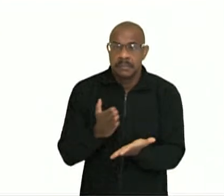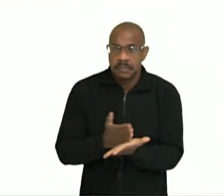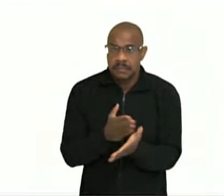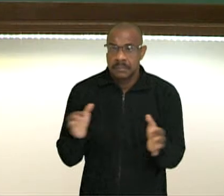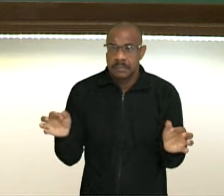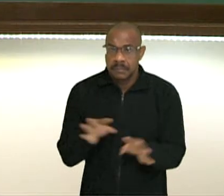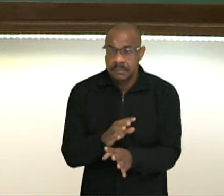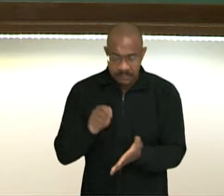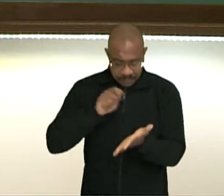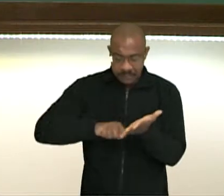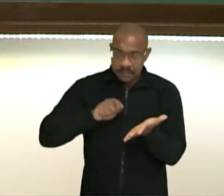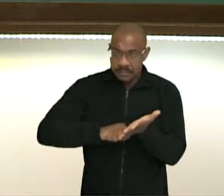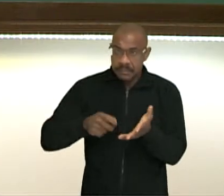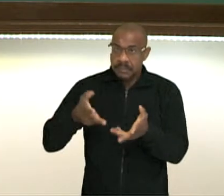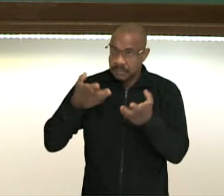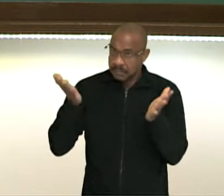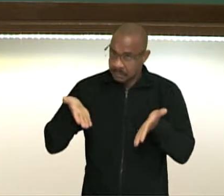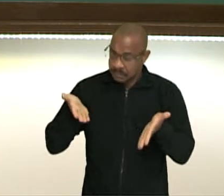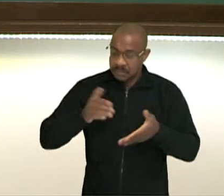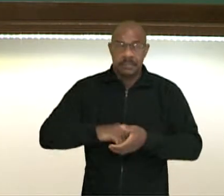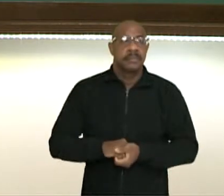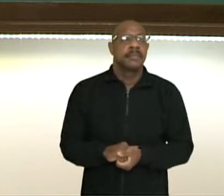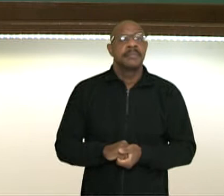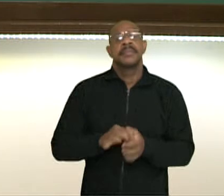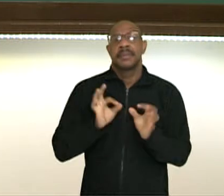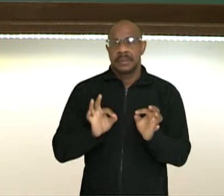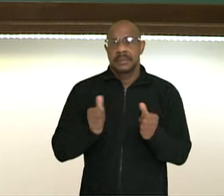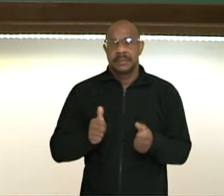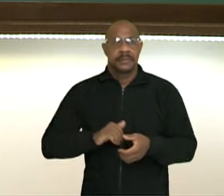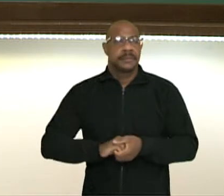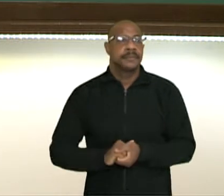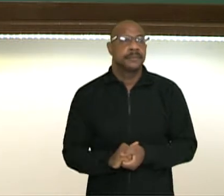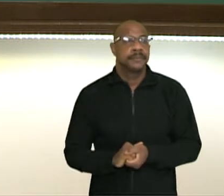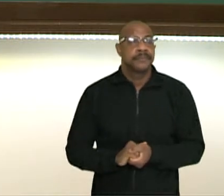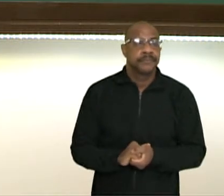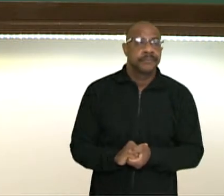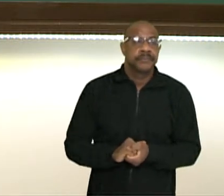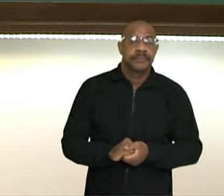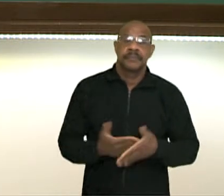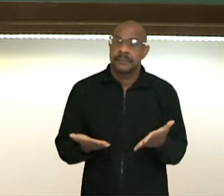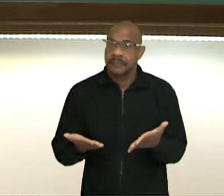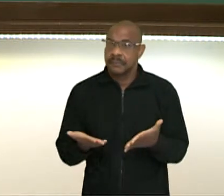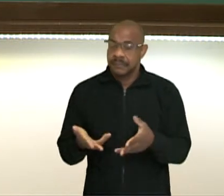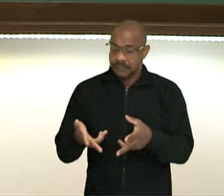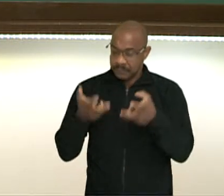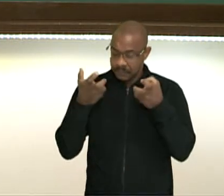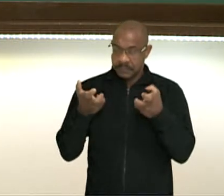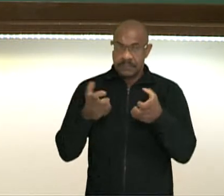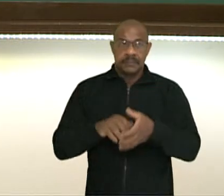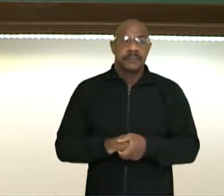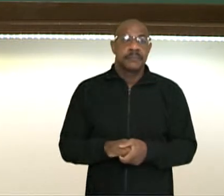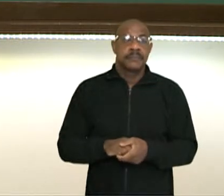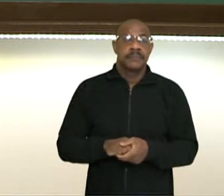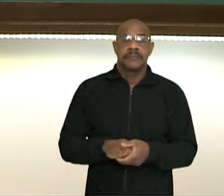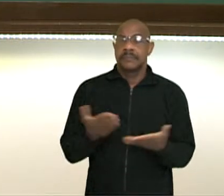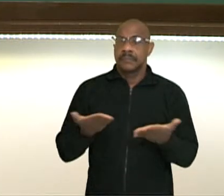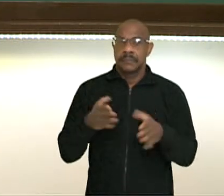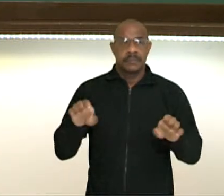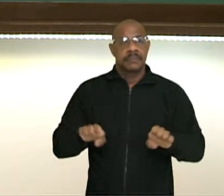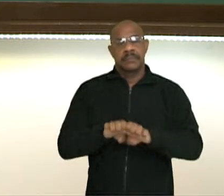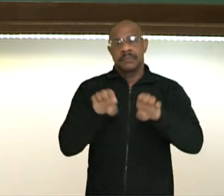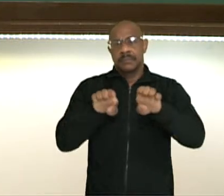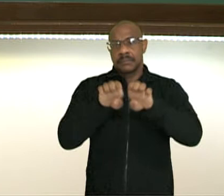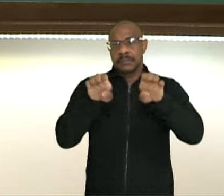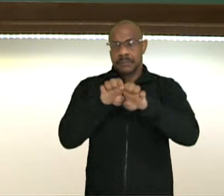Está anotando? Deixa eu ver. Ah, tá certinho aí. Atente-se, ligue-se que a gente vai falar da estrutura